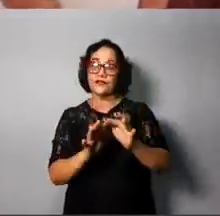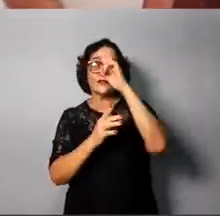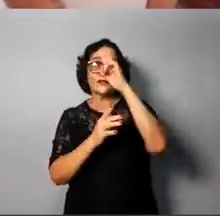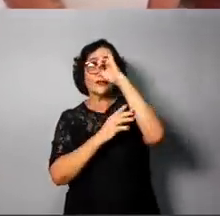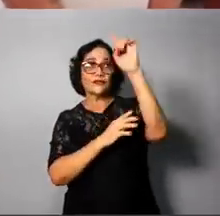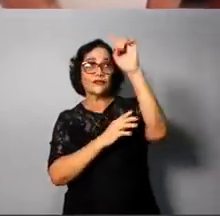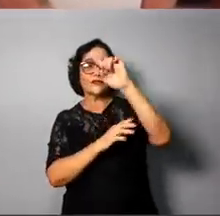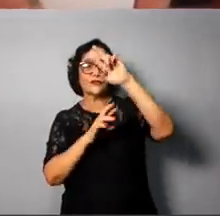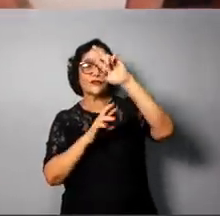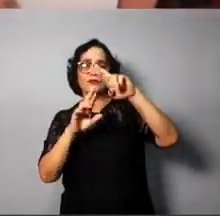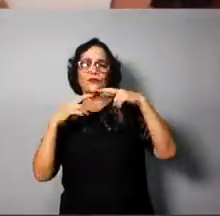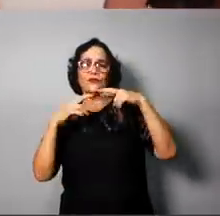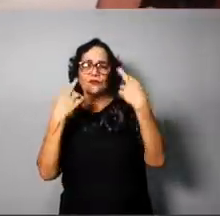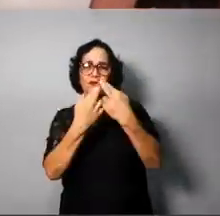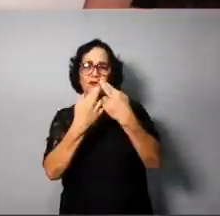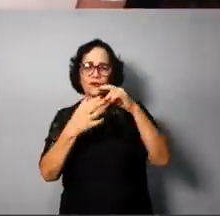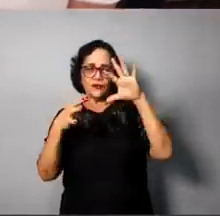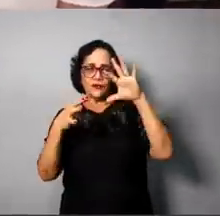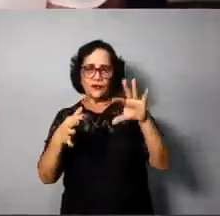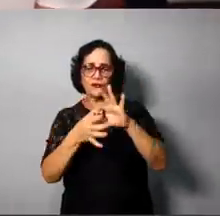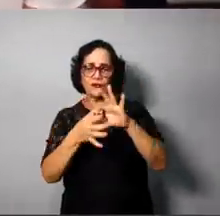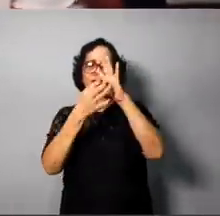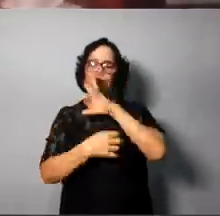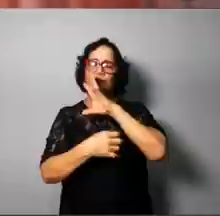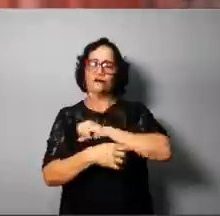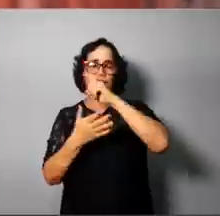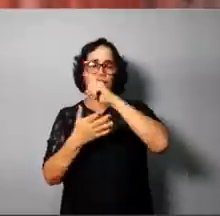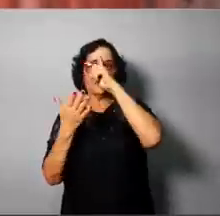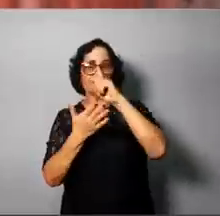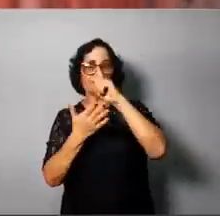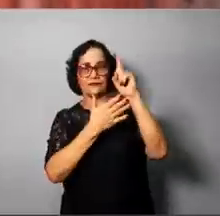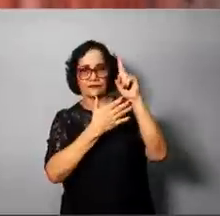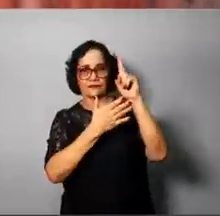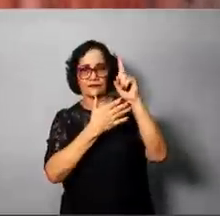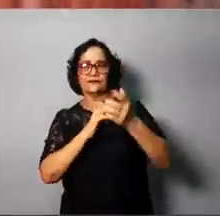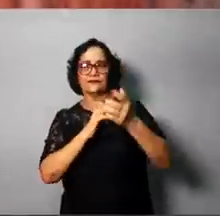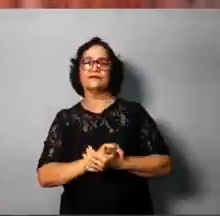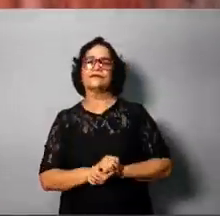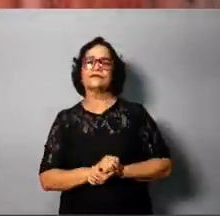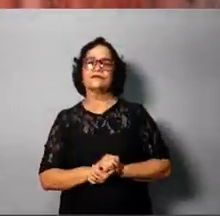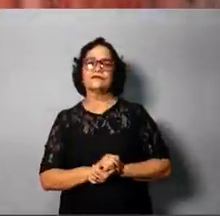Deus que nos reuniu no amor de Cristo. Irmãos e irmãs,